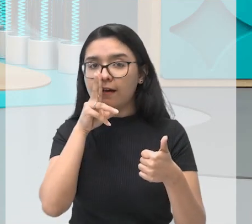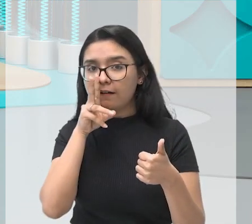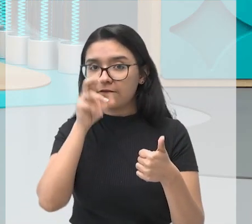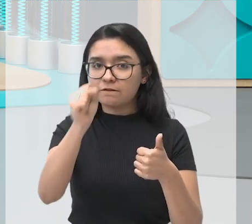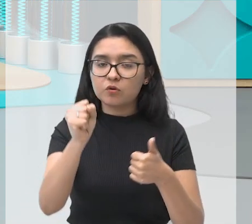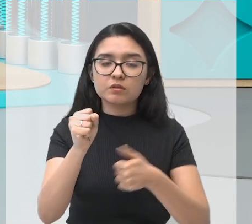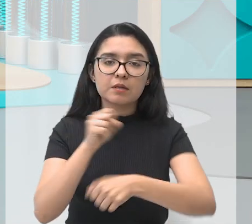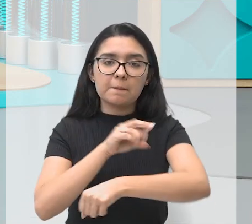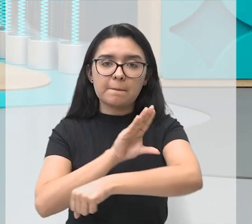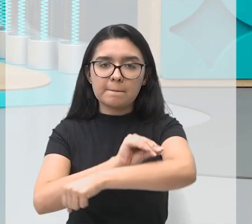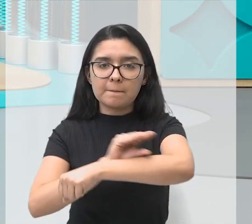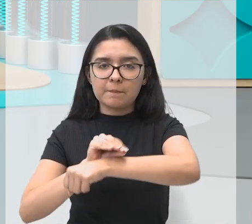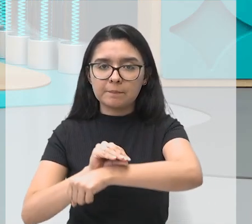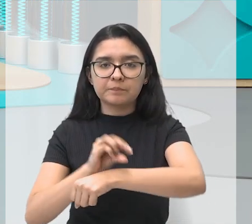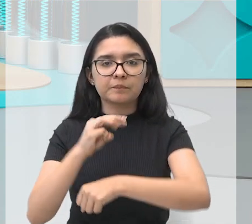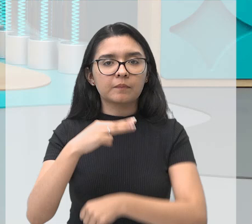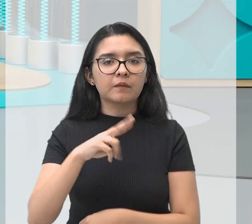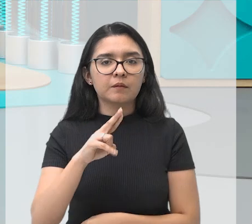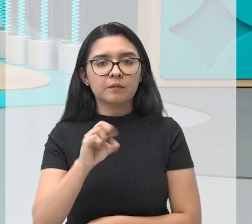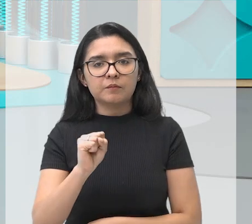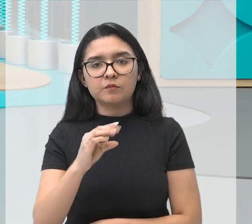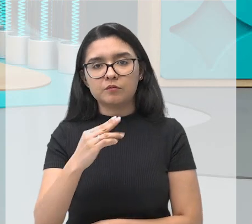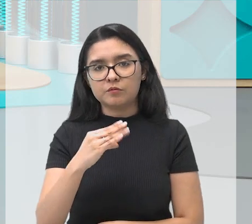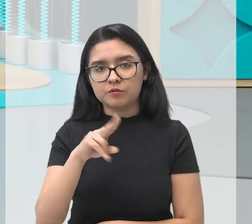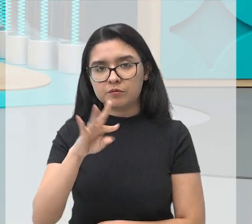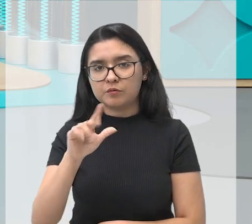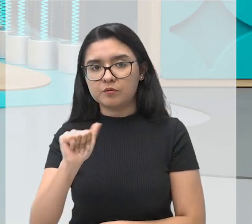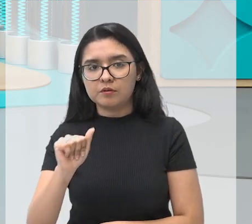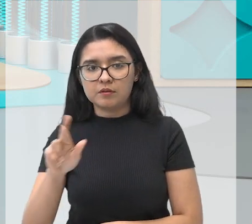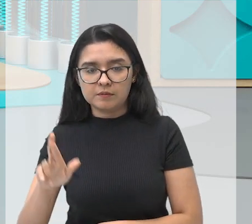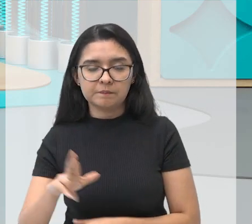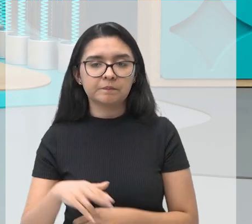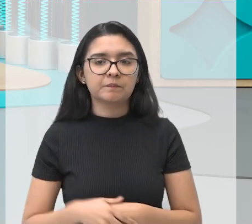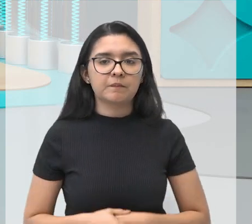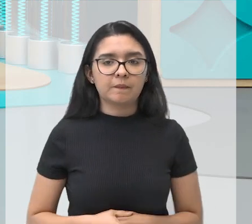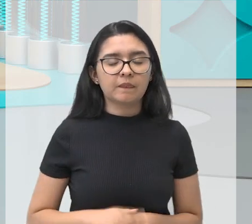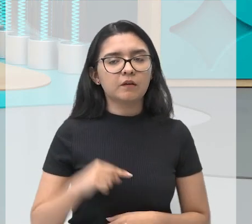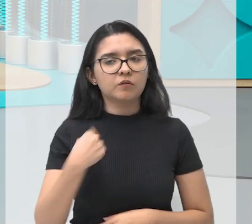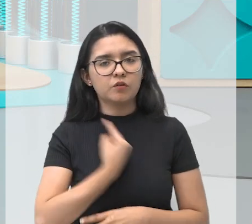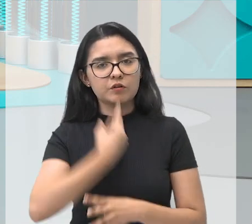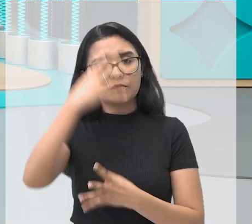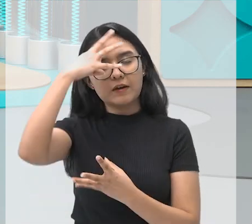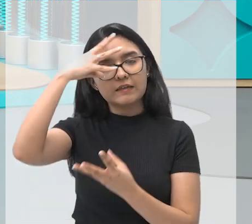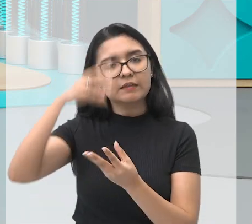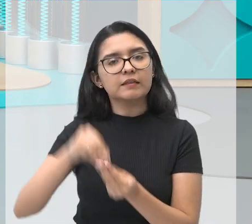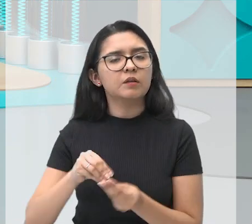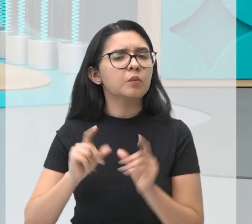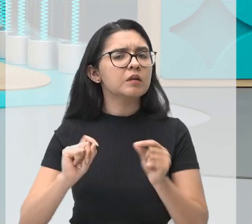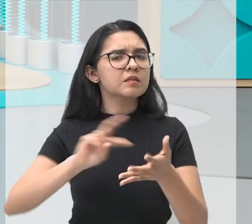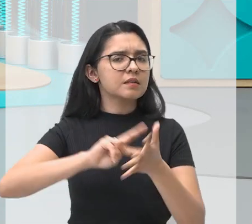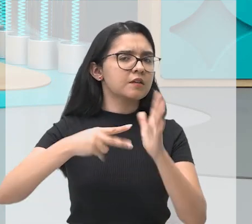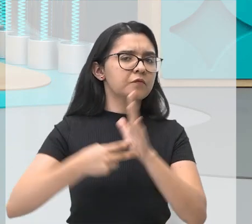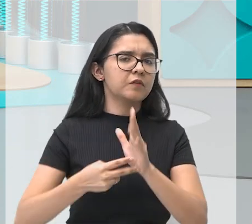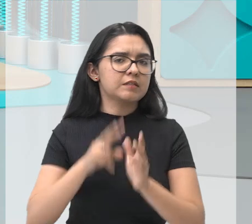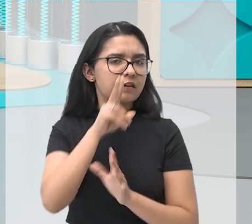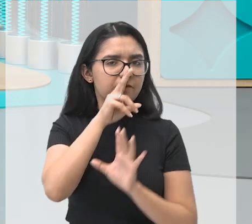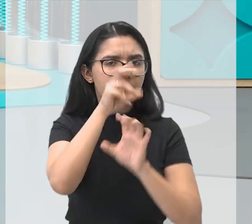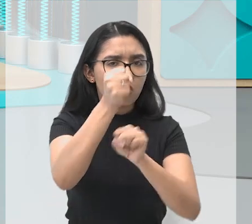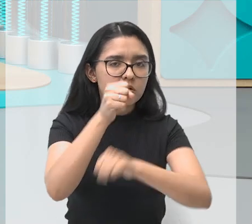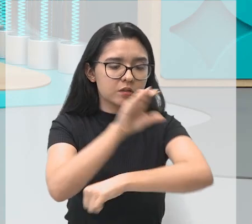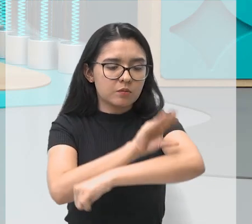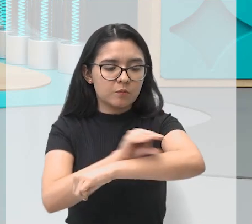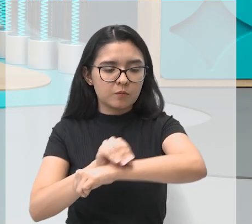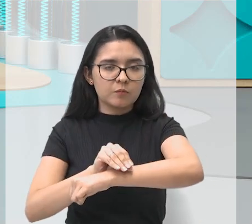força muscular. Então a gente já vai riscar ali ela, que a gente vai explorar e vai entender muito sobre o que é essa força. A